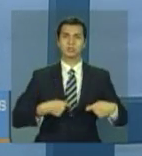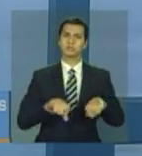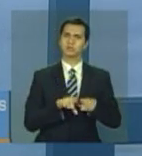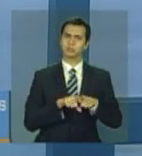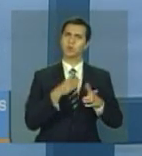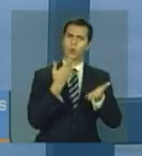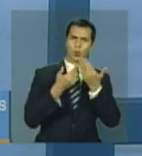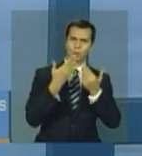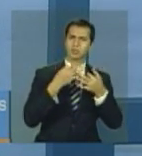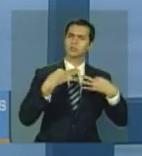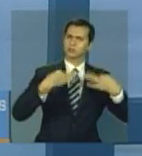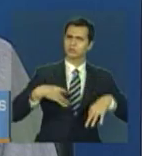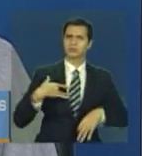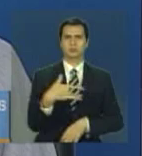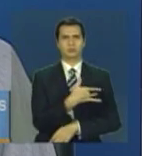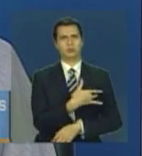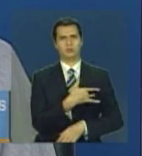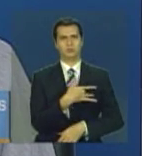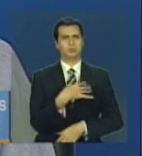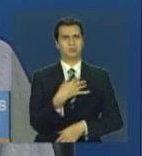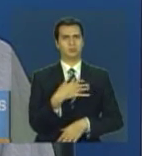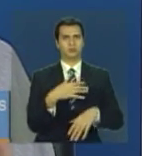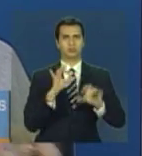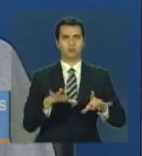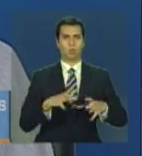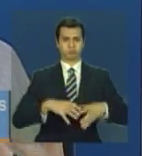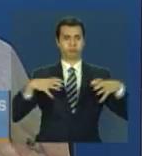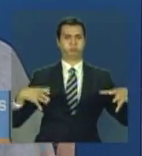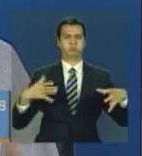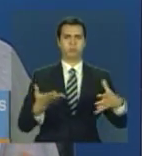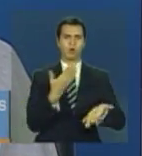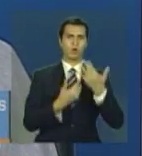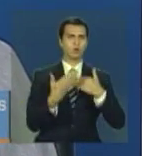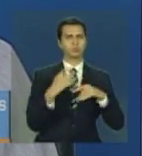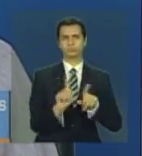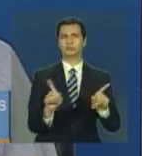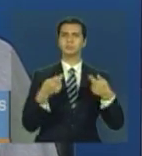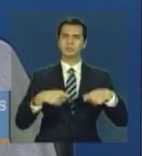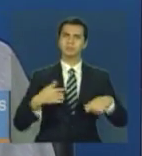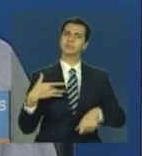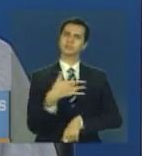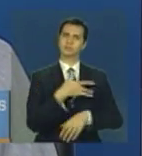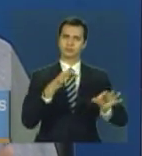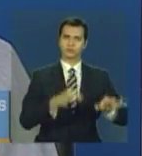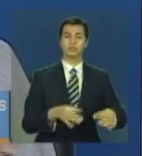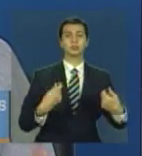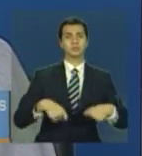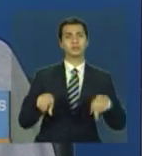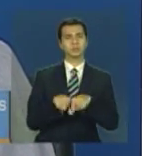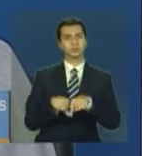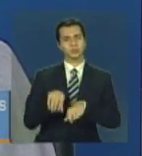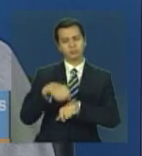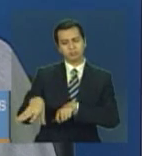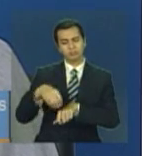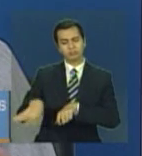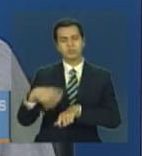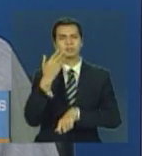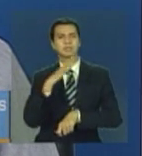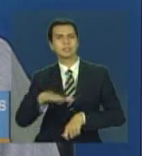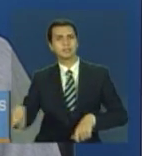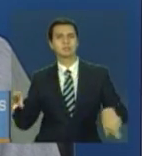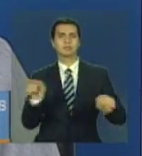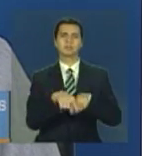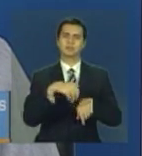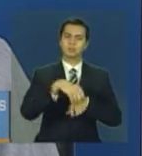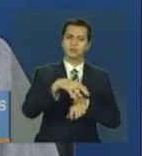balanceada, adequada, que você possa, né, fazer um trabalho educativo junto às famílias, junto às crianças. Né, nós temos visto, né,